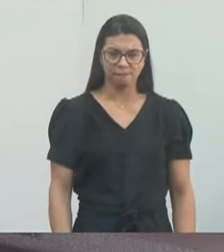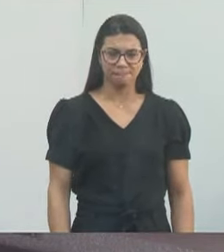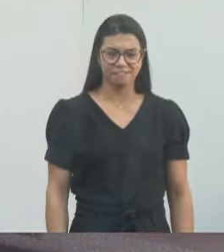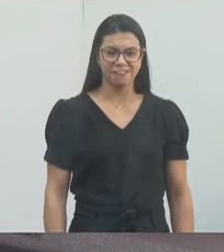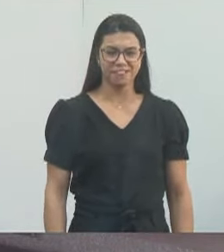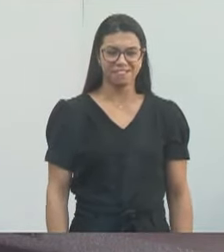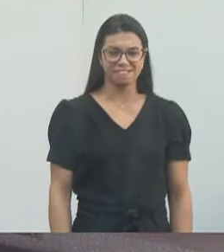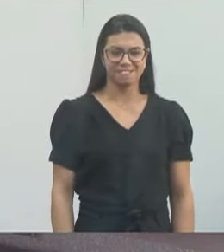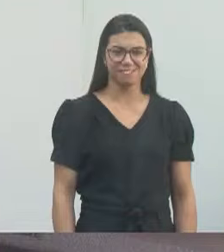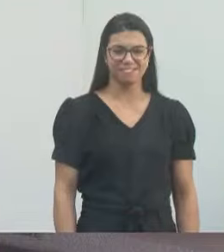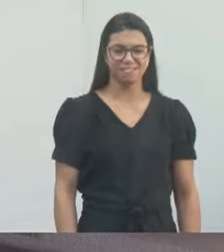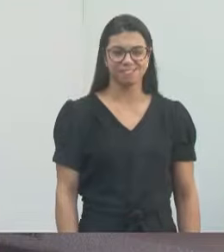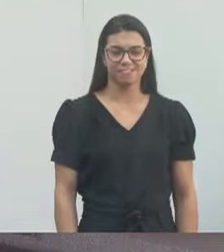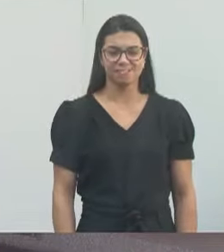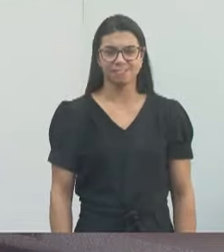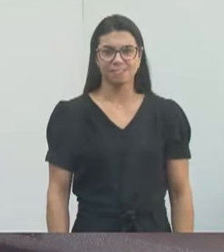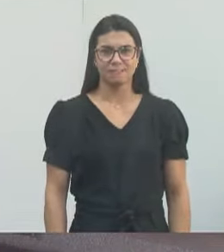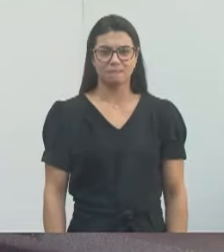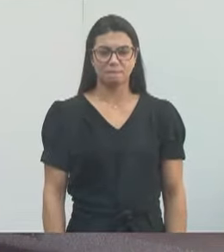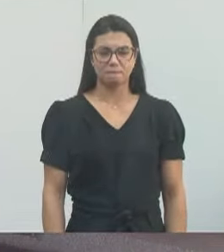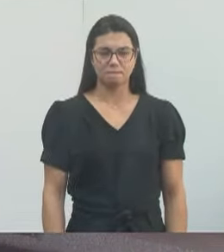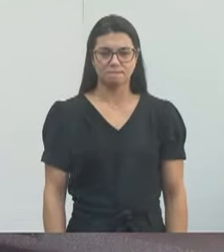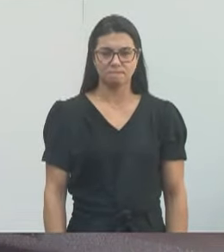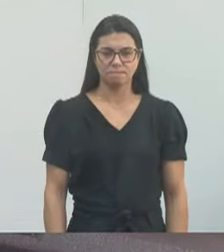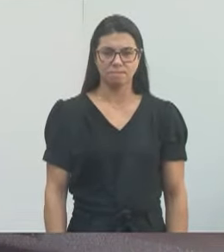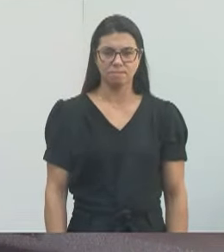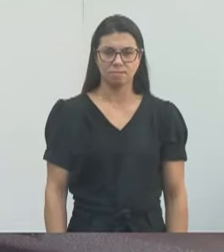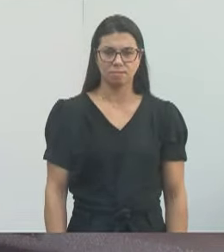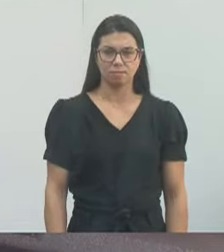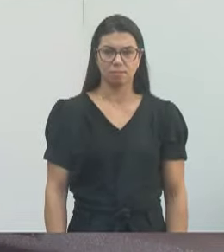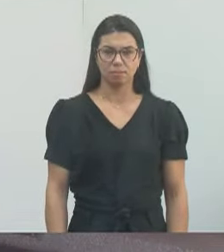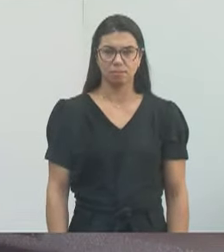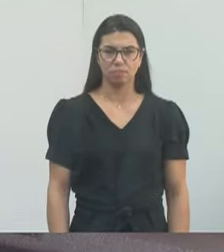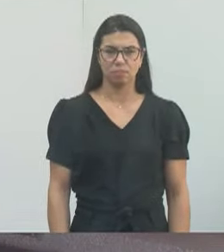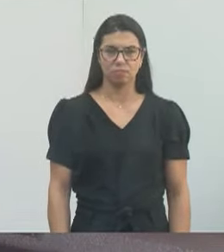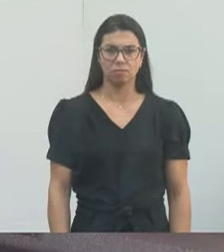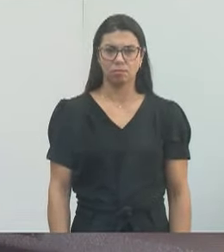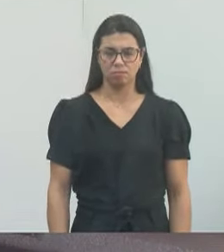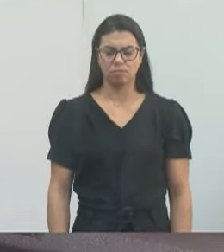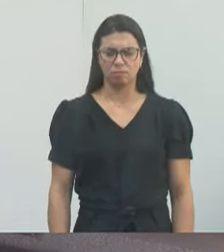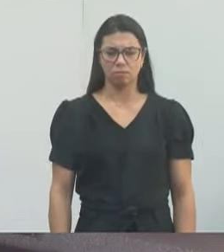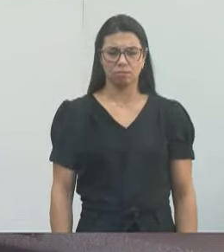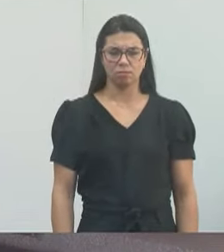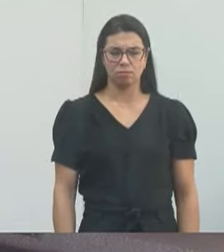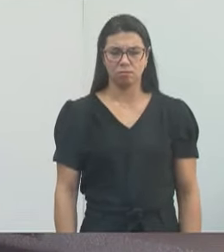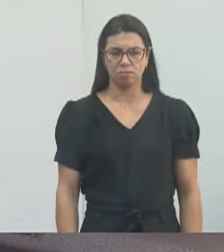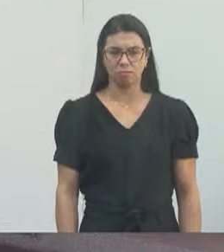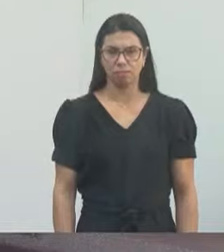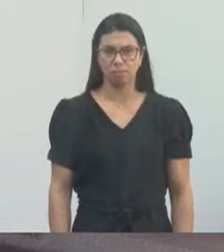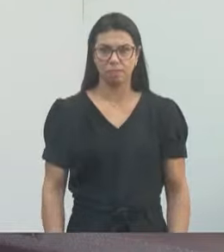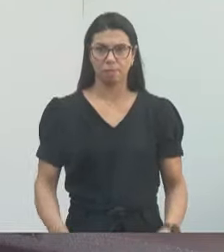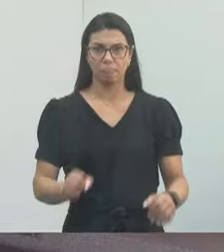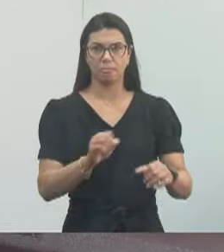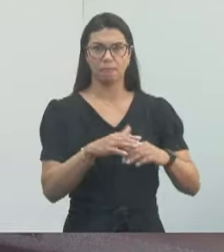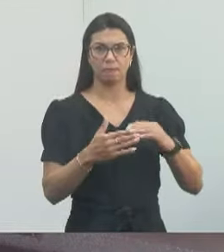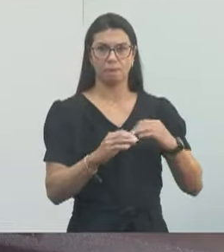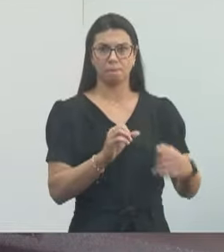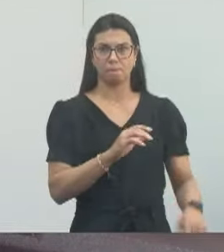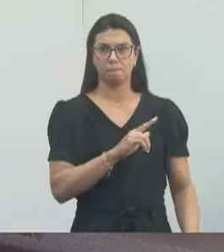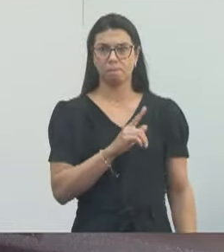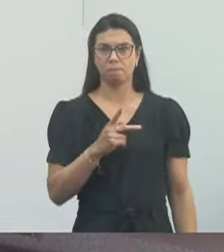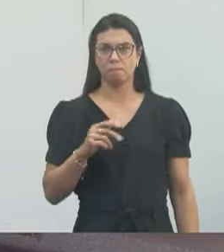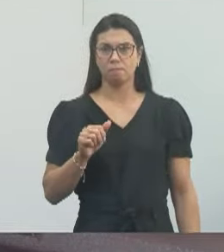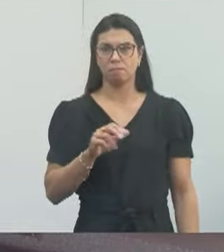Silva Freitas na no na altura do número 1334 no bairro chacas Reunidas de